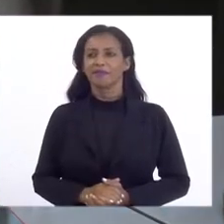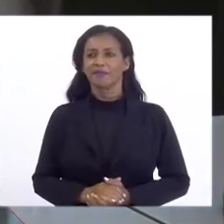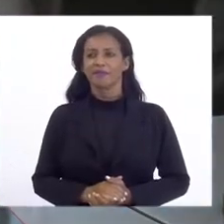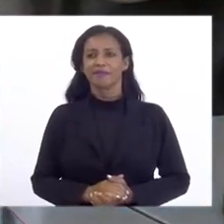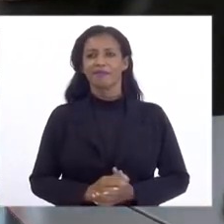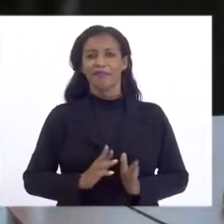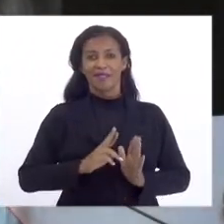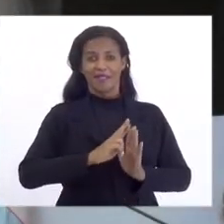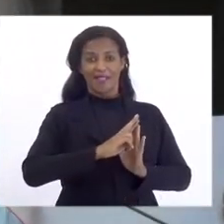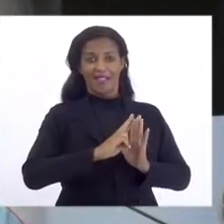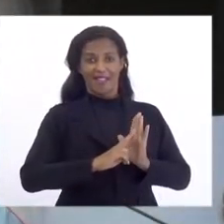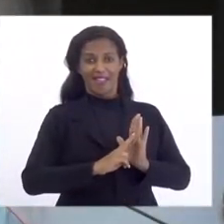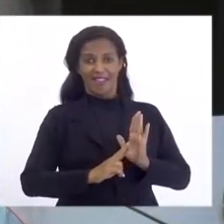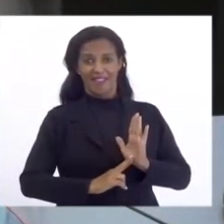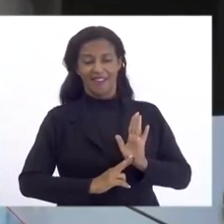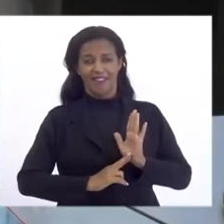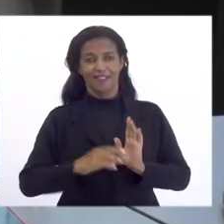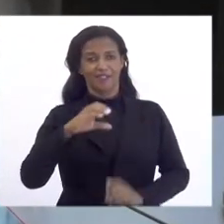interna da CCJ,